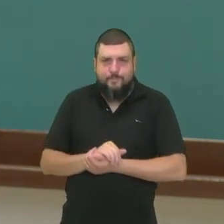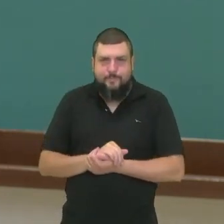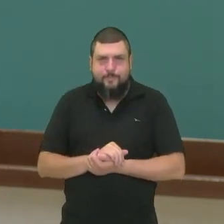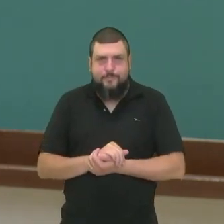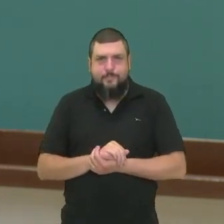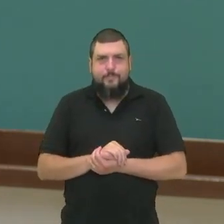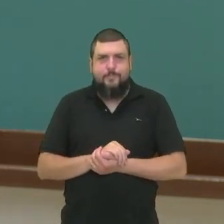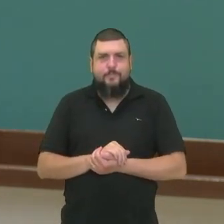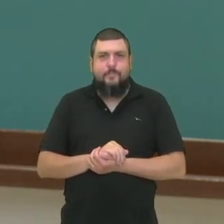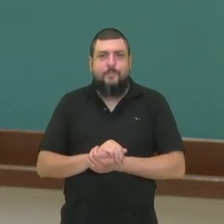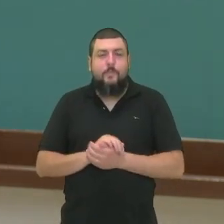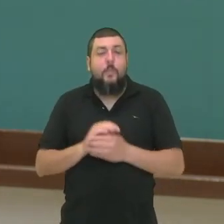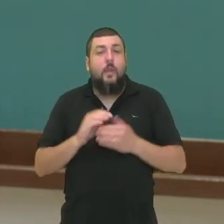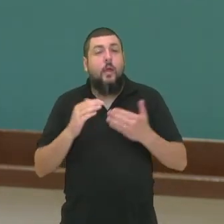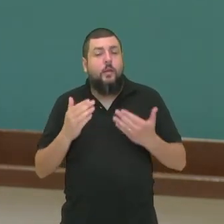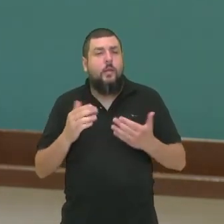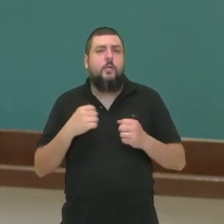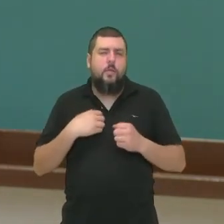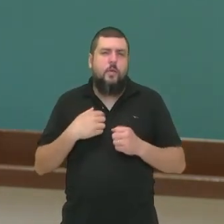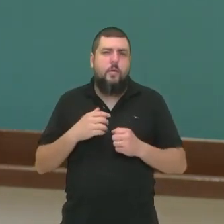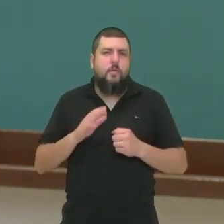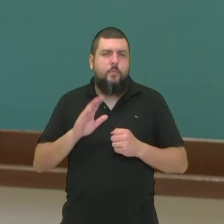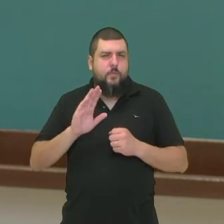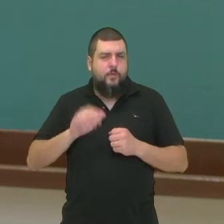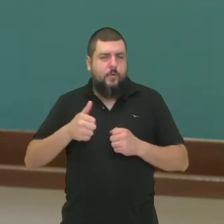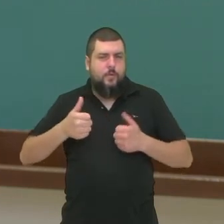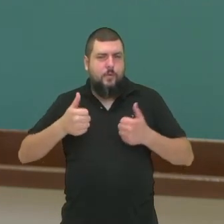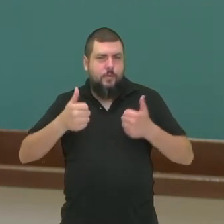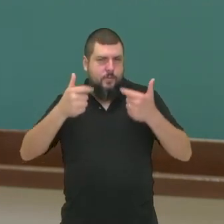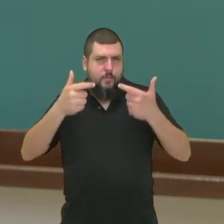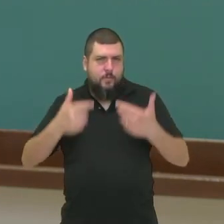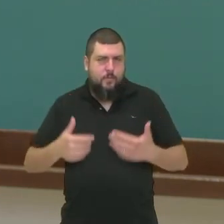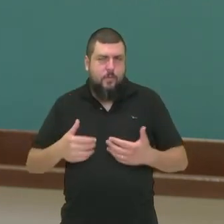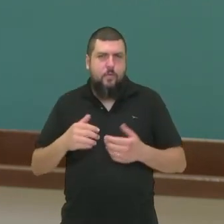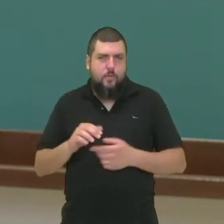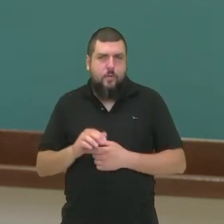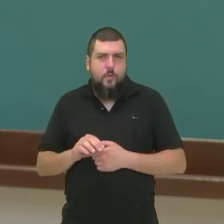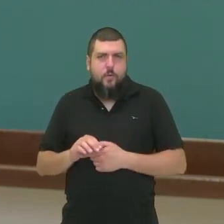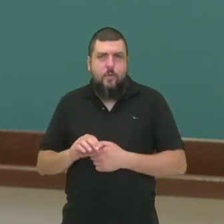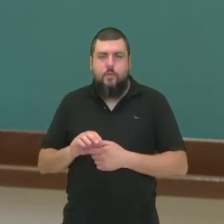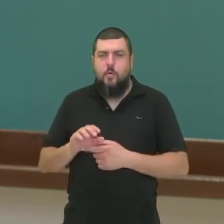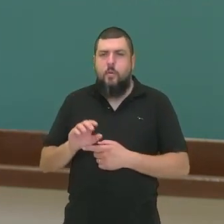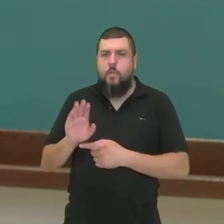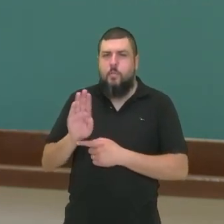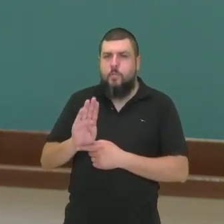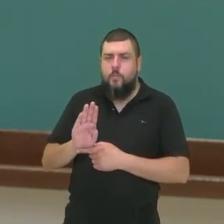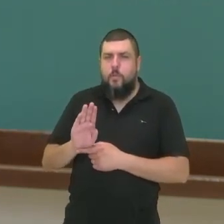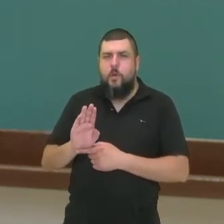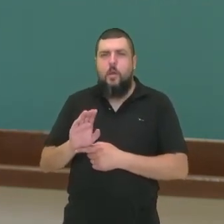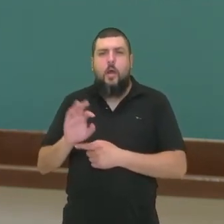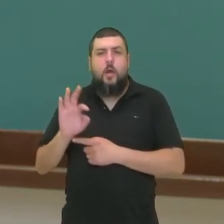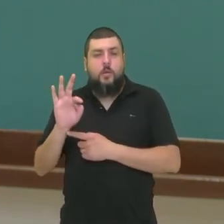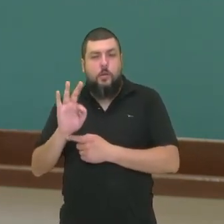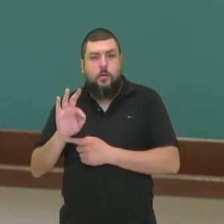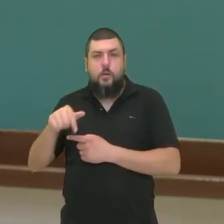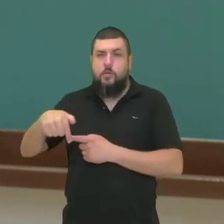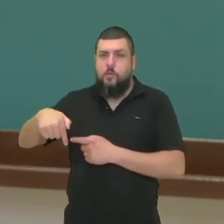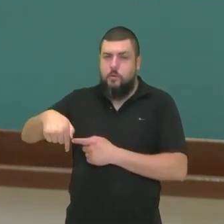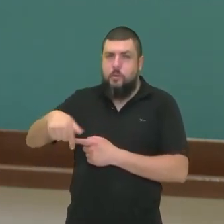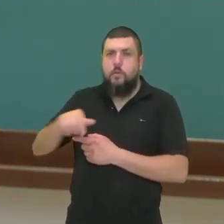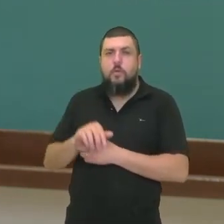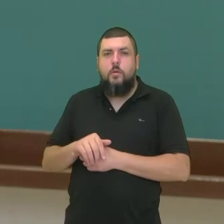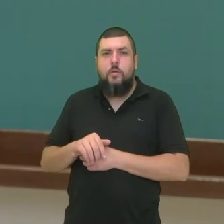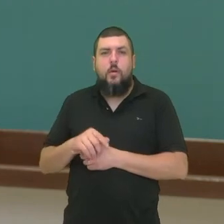da música. Então a gente até falou, né, no tempo binário, ternário, quaternário, né, que são as marcações, né? Então, por exemplo,